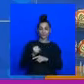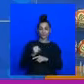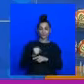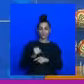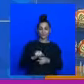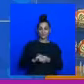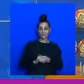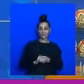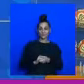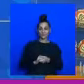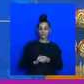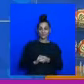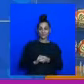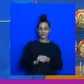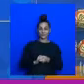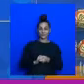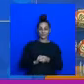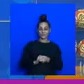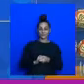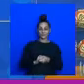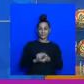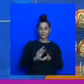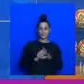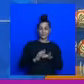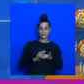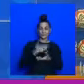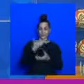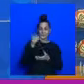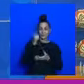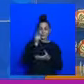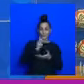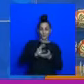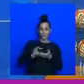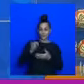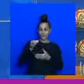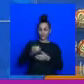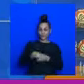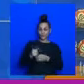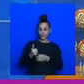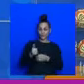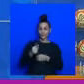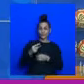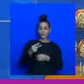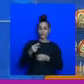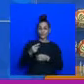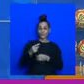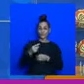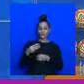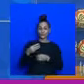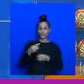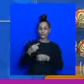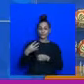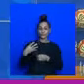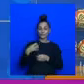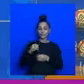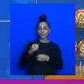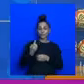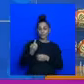Cinza, 18. Na Loto Fácil você ganha acertando 11, 12, 13, 14 ou 15